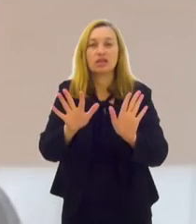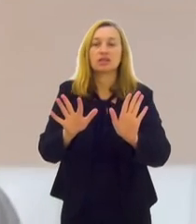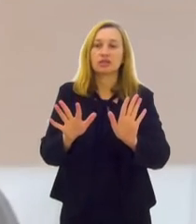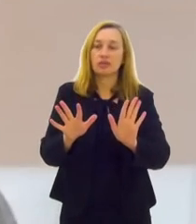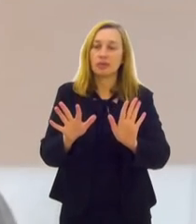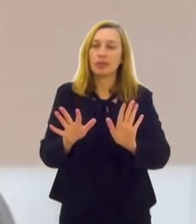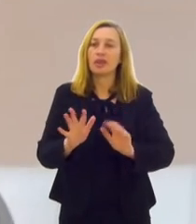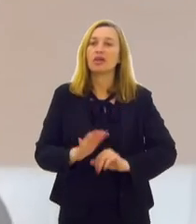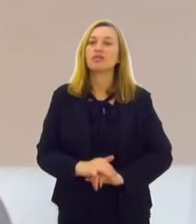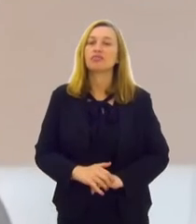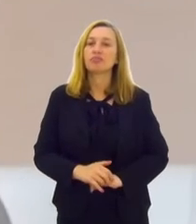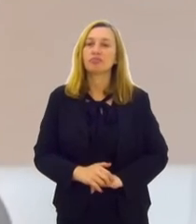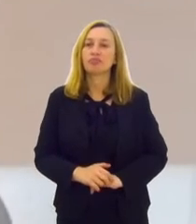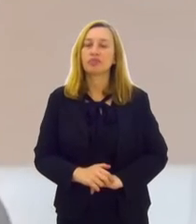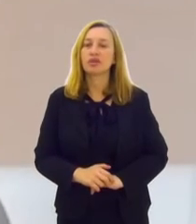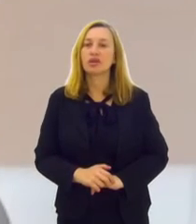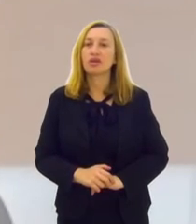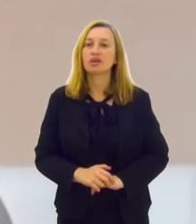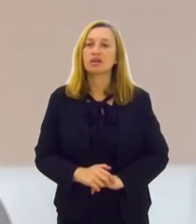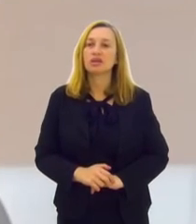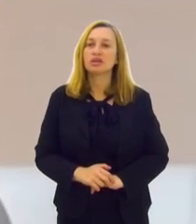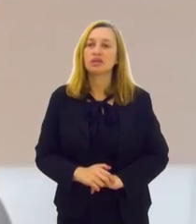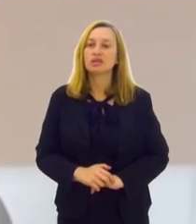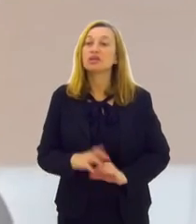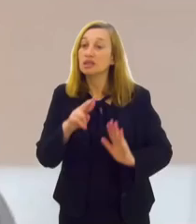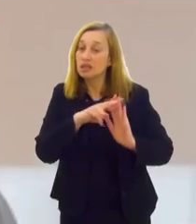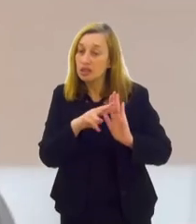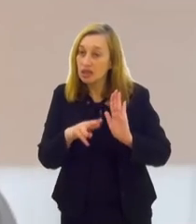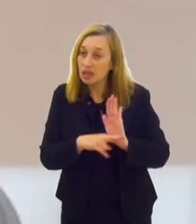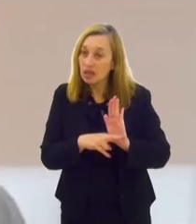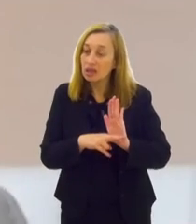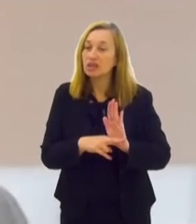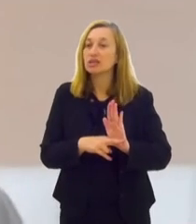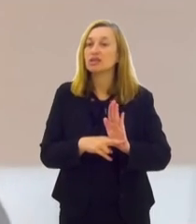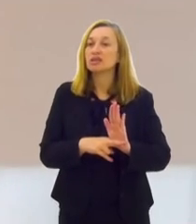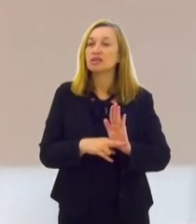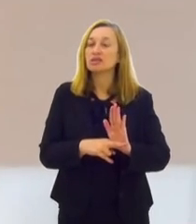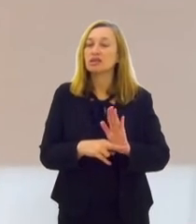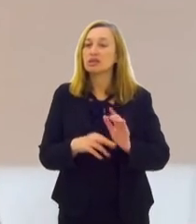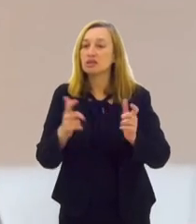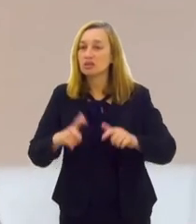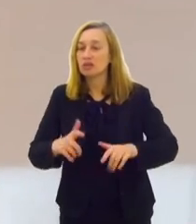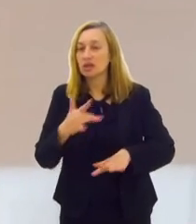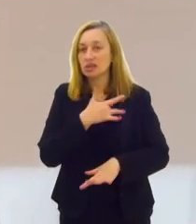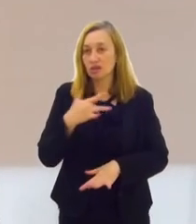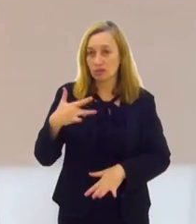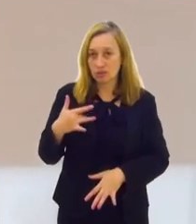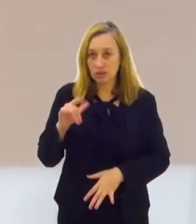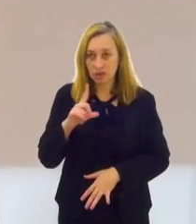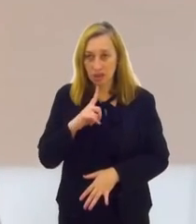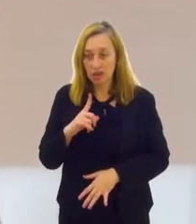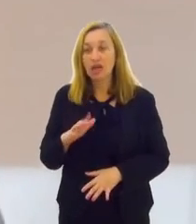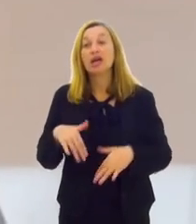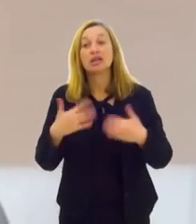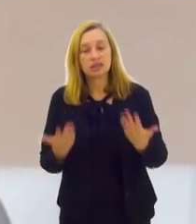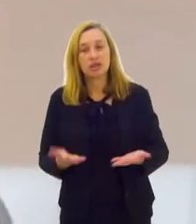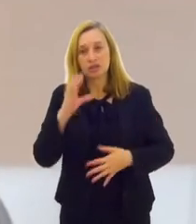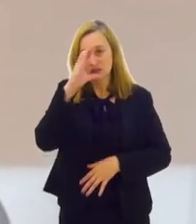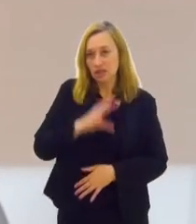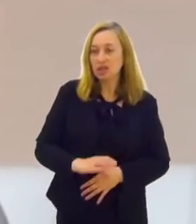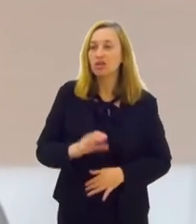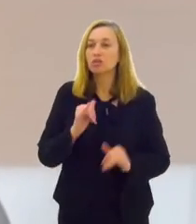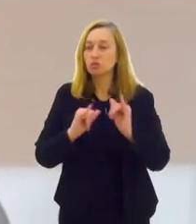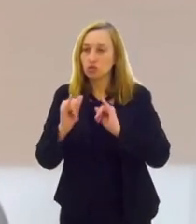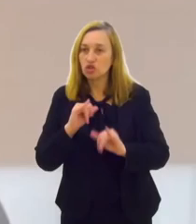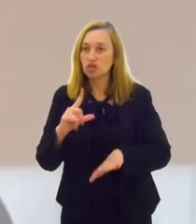regras pré-determinadas, pré-estabelecidas e regras que fazem com que esse ambiente seja mais sadio. Então,